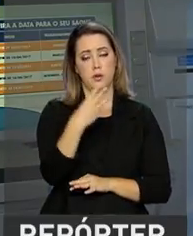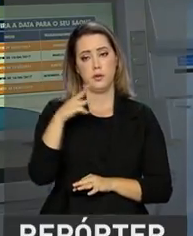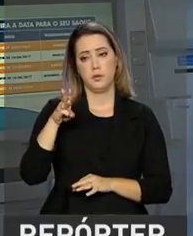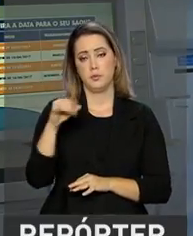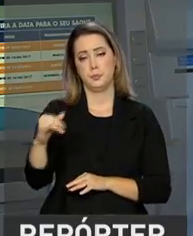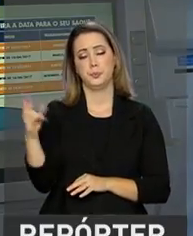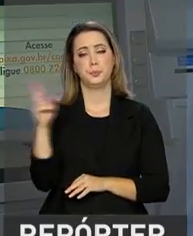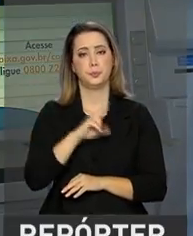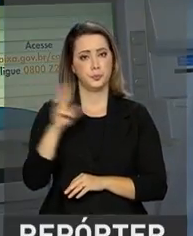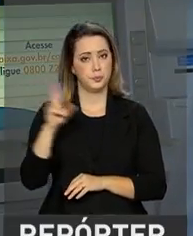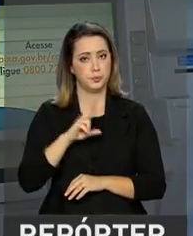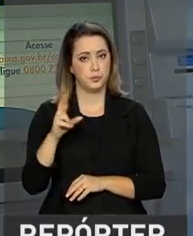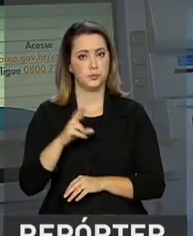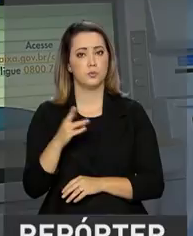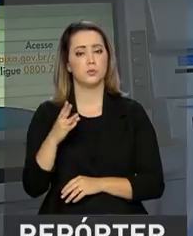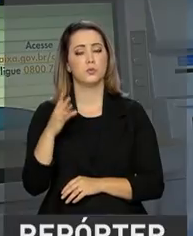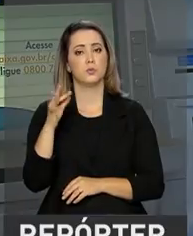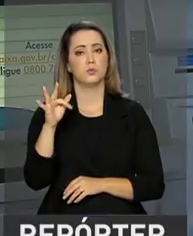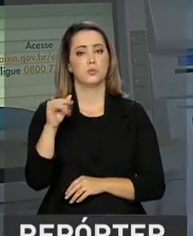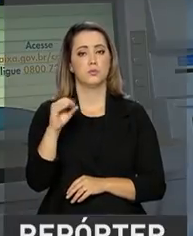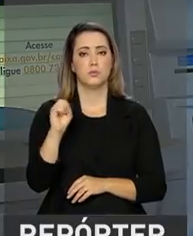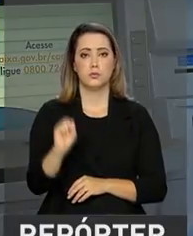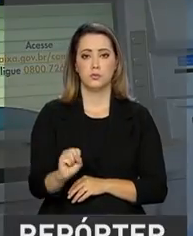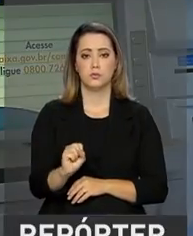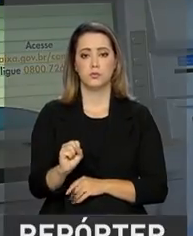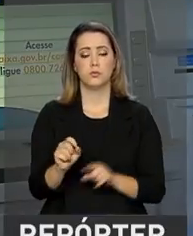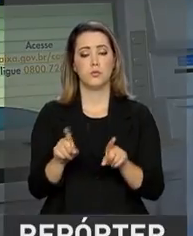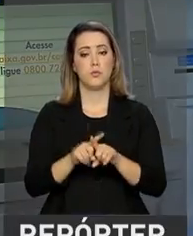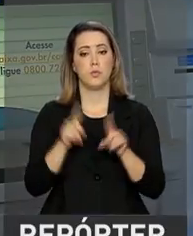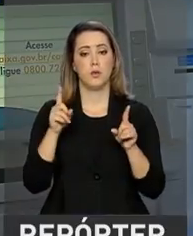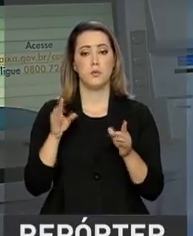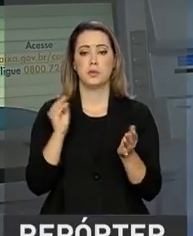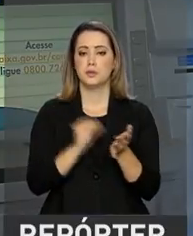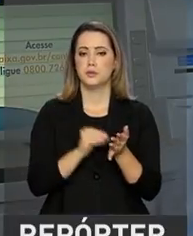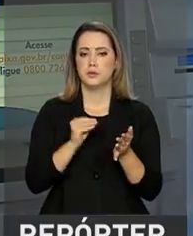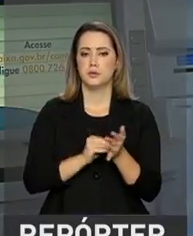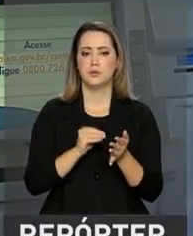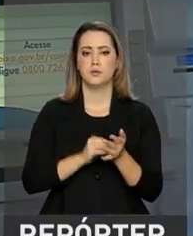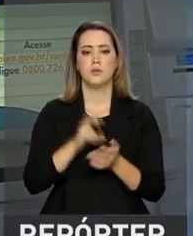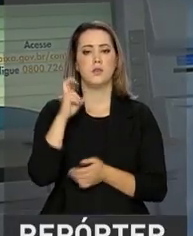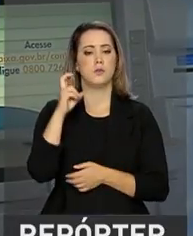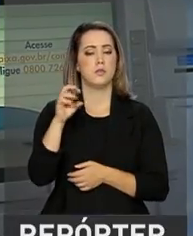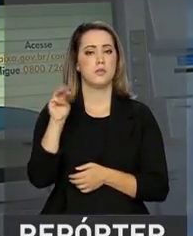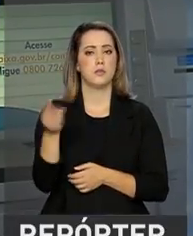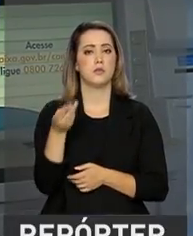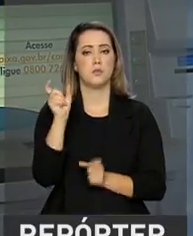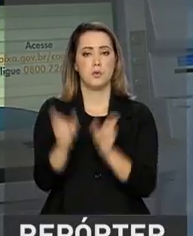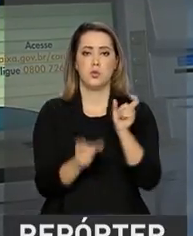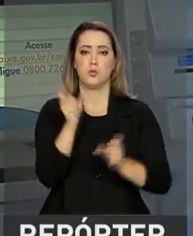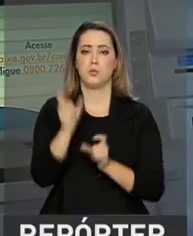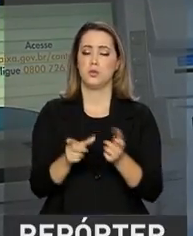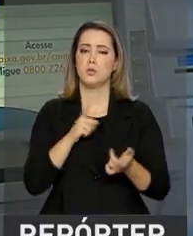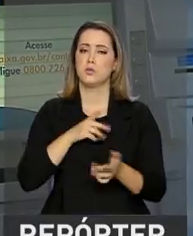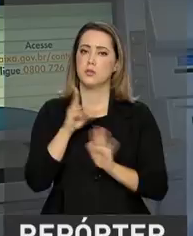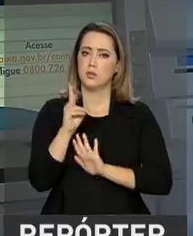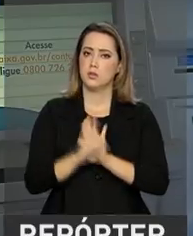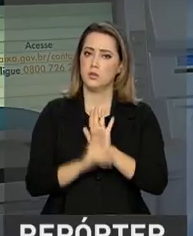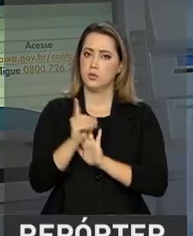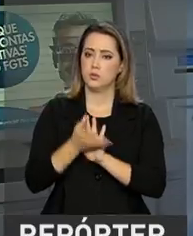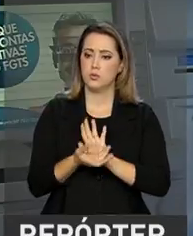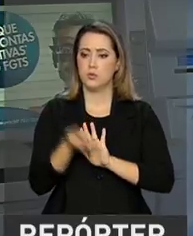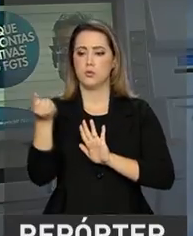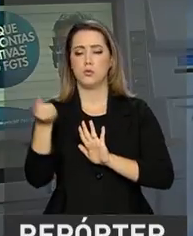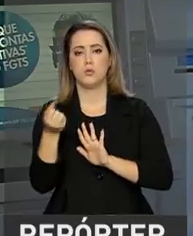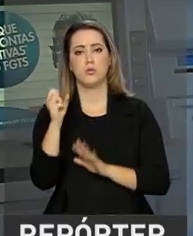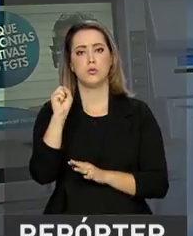de reais nas contas inativas do fgts mas ainda faltam 15 milhões de trabalhadores que têm direito a sacar